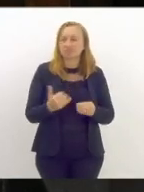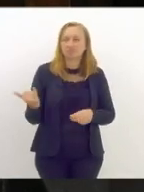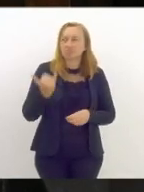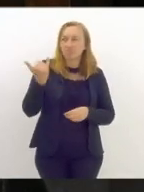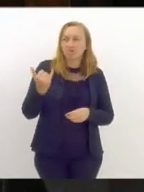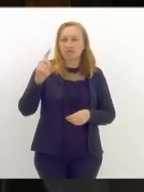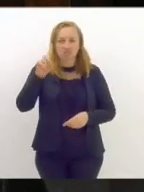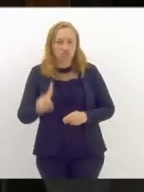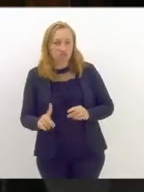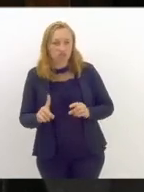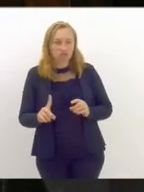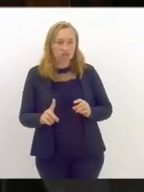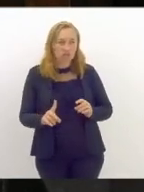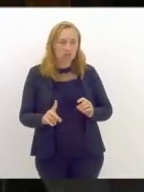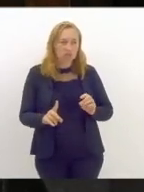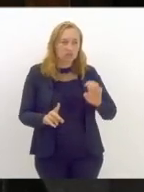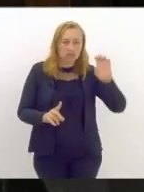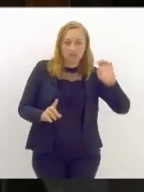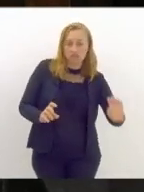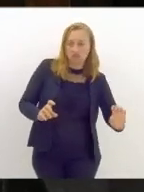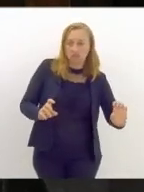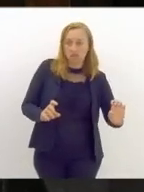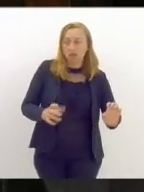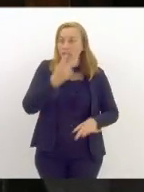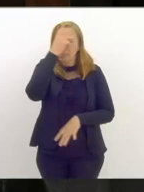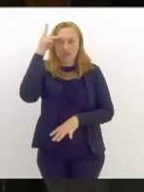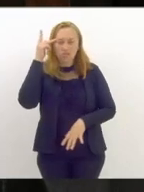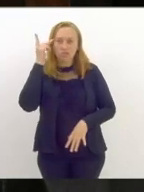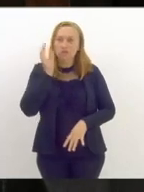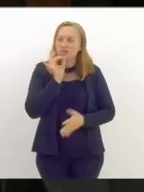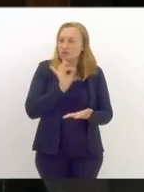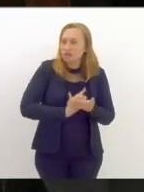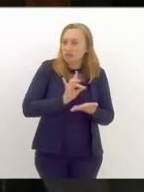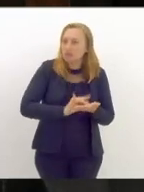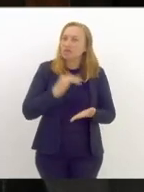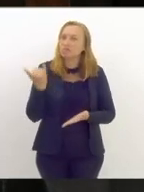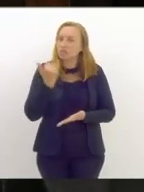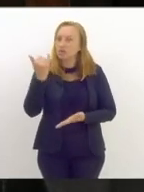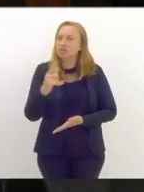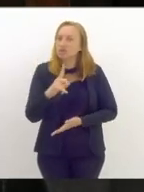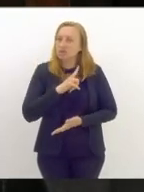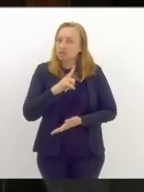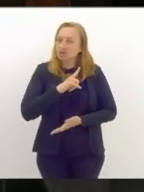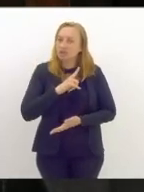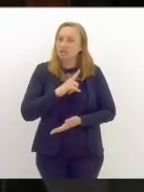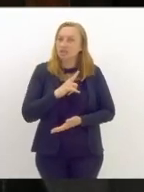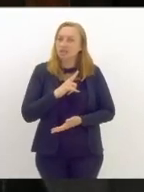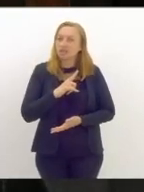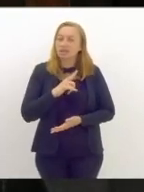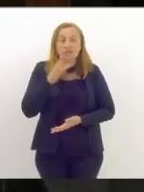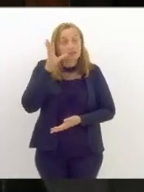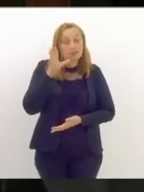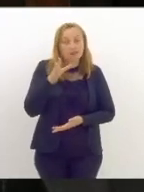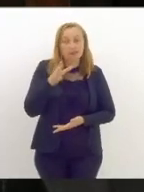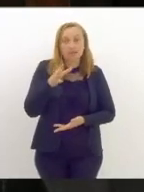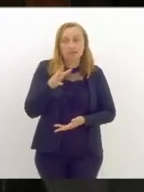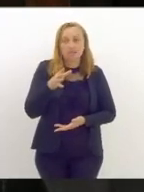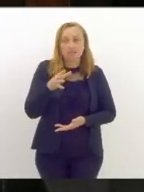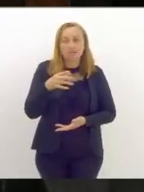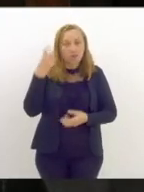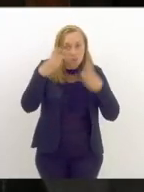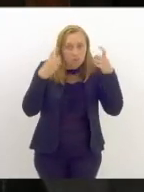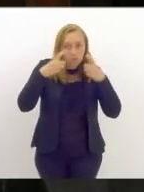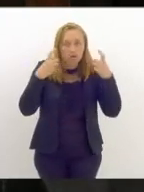centro, que são pessoas que verdadeiramente se importam com a população e que